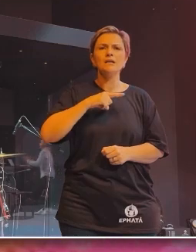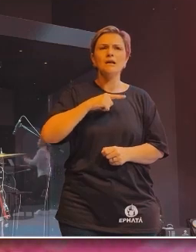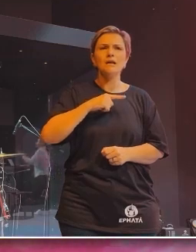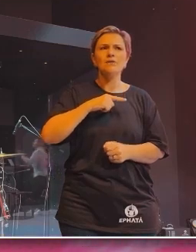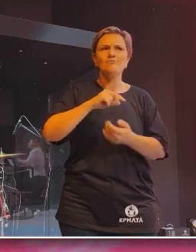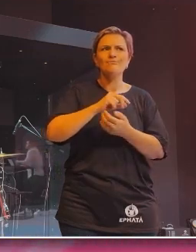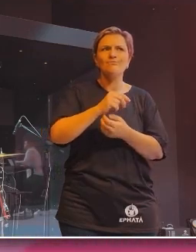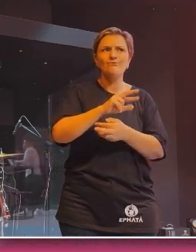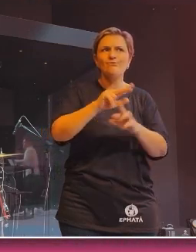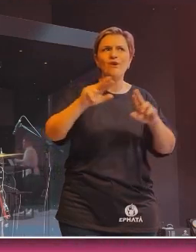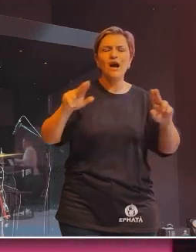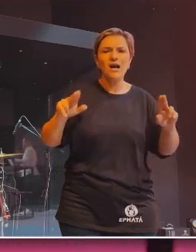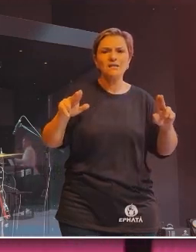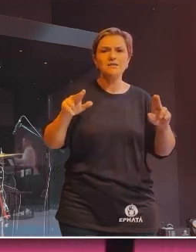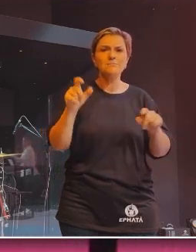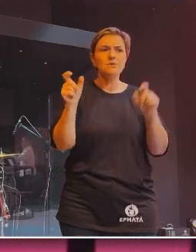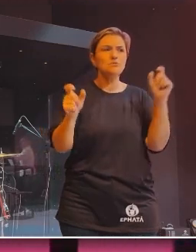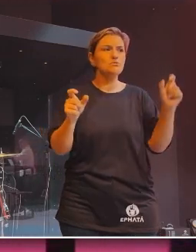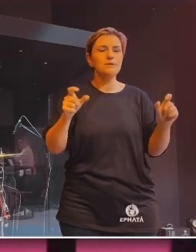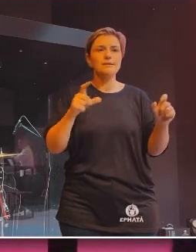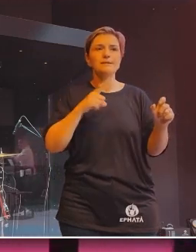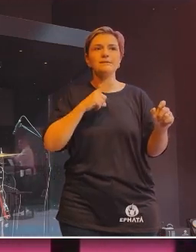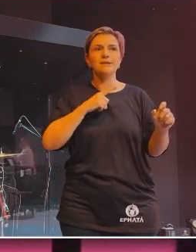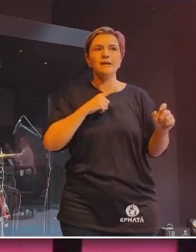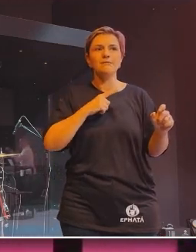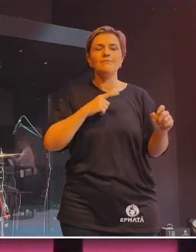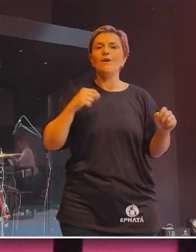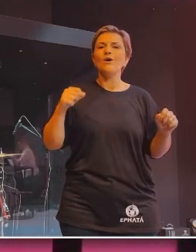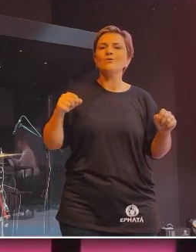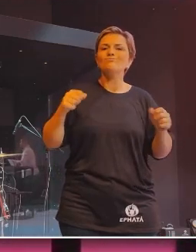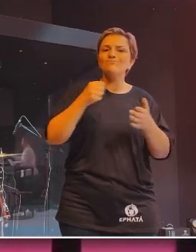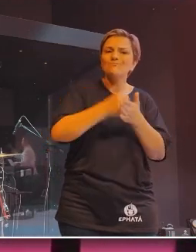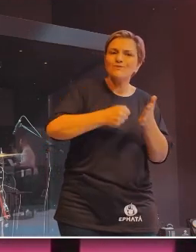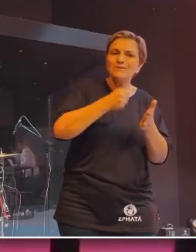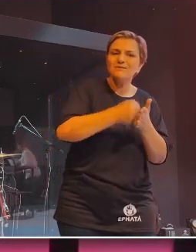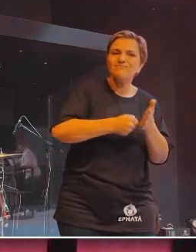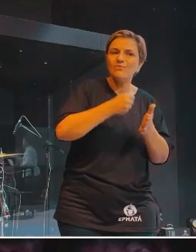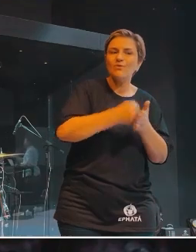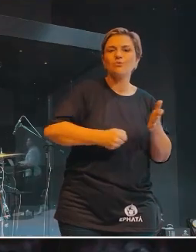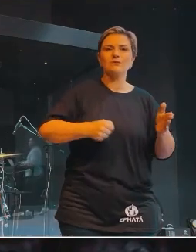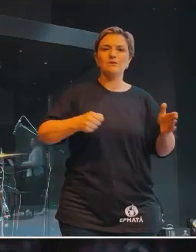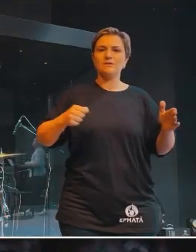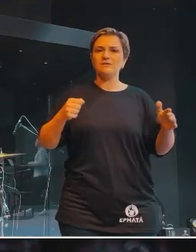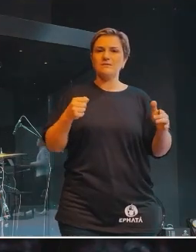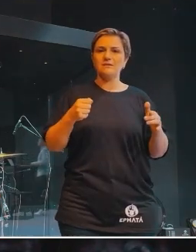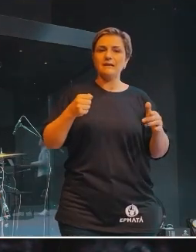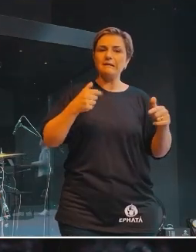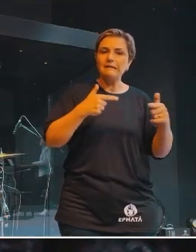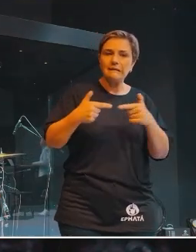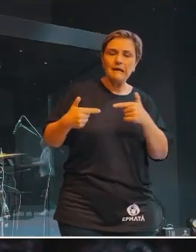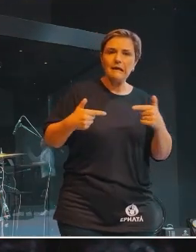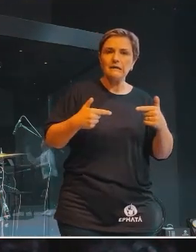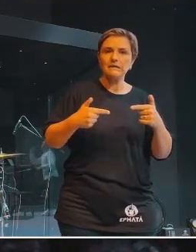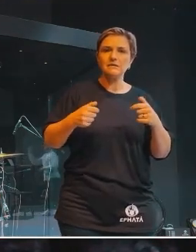tendo que enfrentar desafios, guerras, lutas, tempestades.